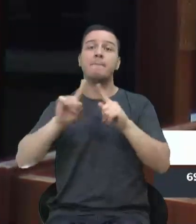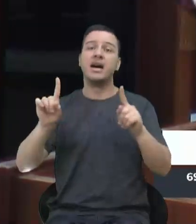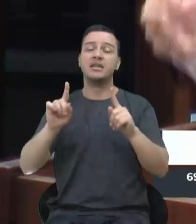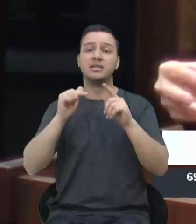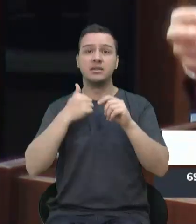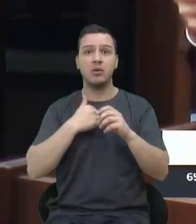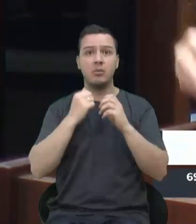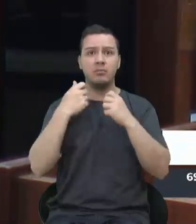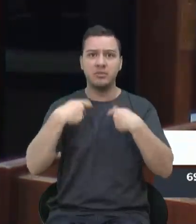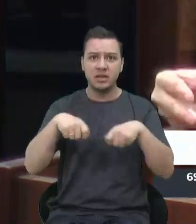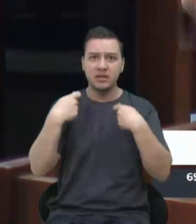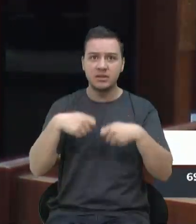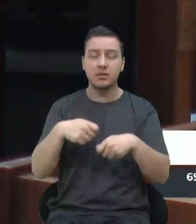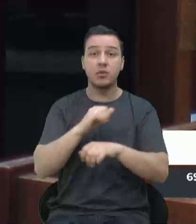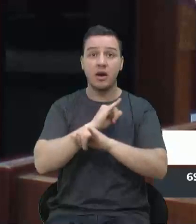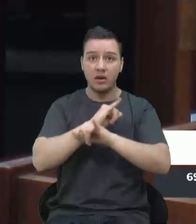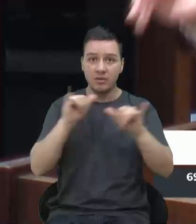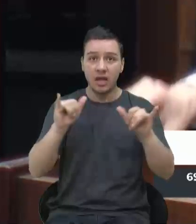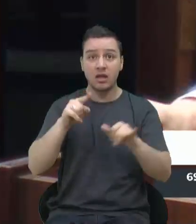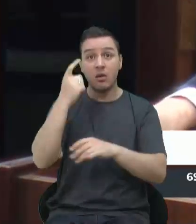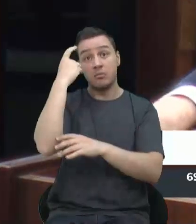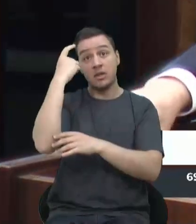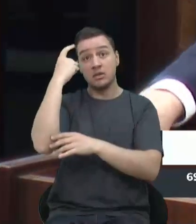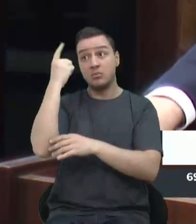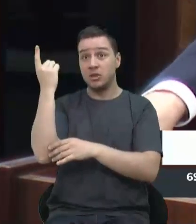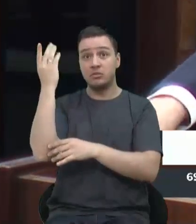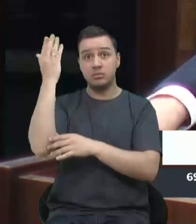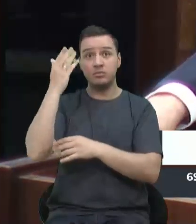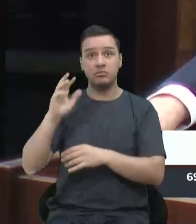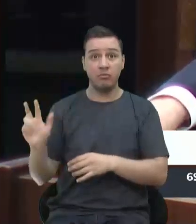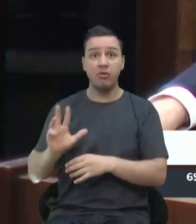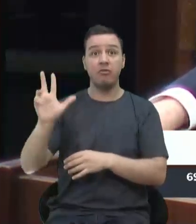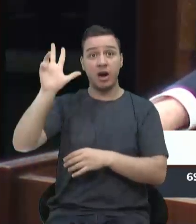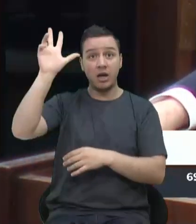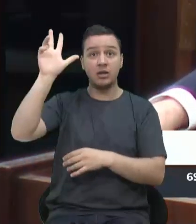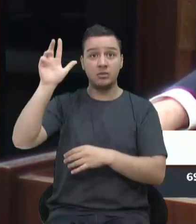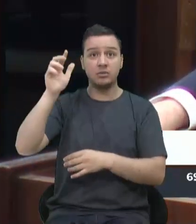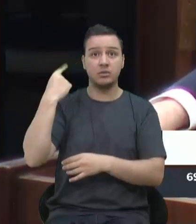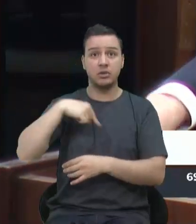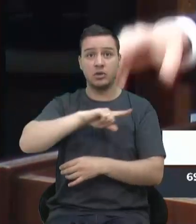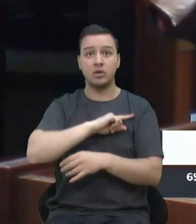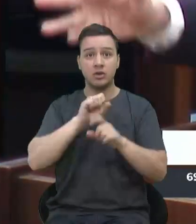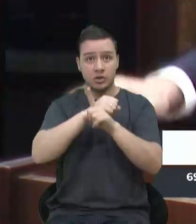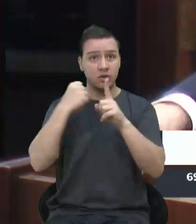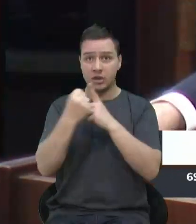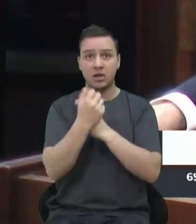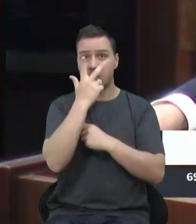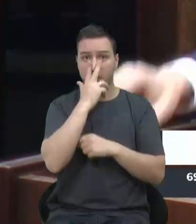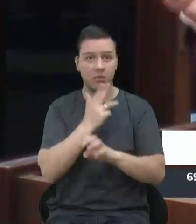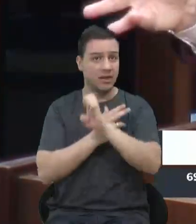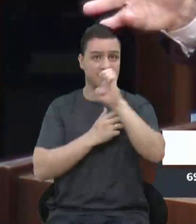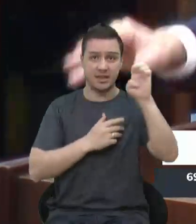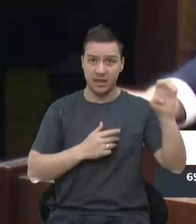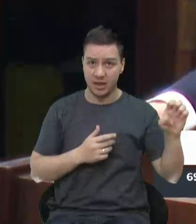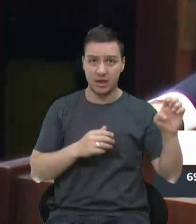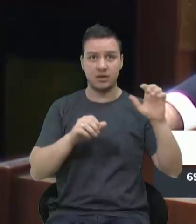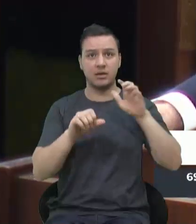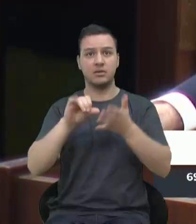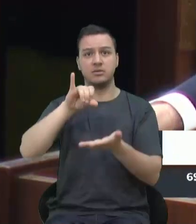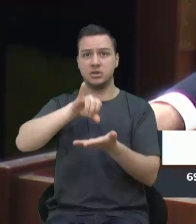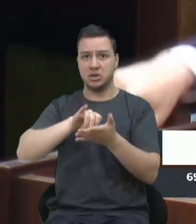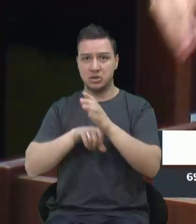um pensamento válido, legítimo no nosso meio, como é o da esquerda, da centro-esquerda, como é o da direita, como é o do